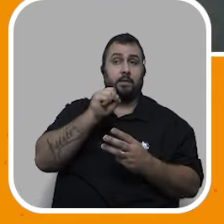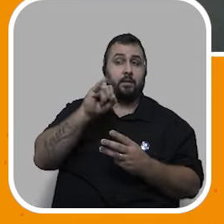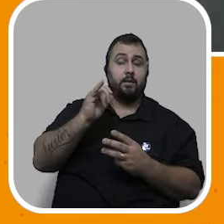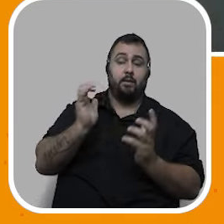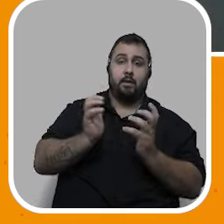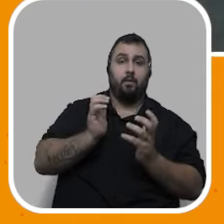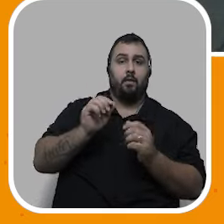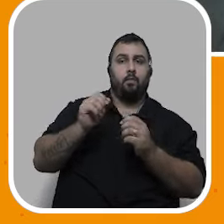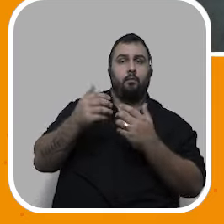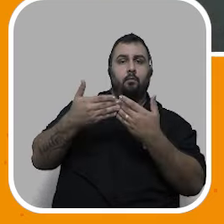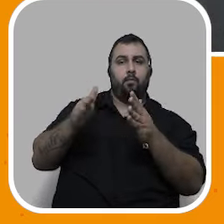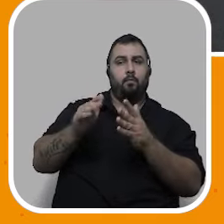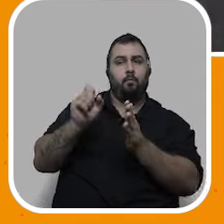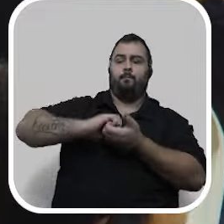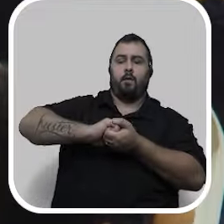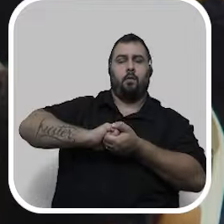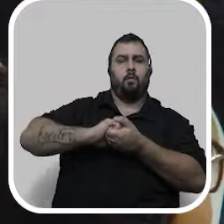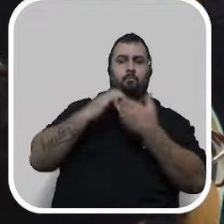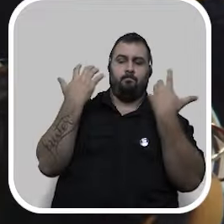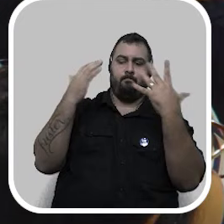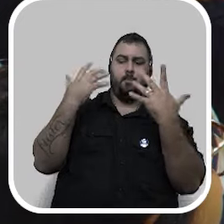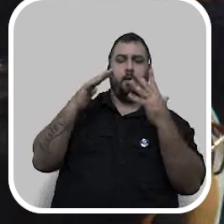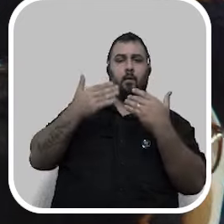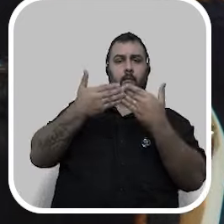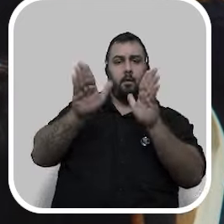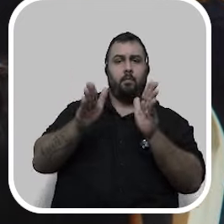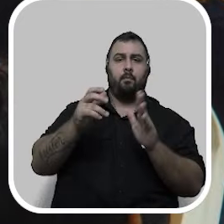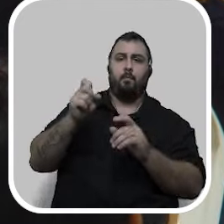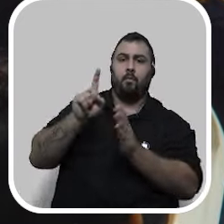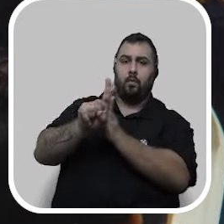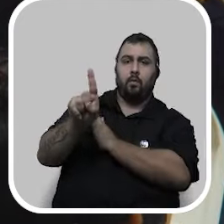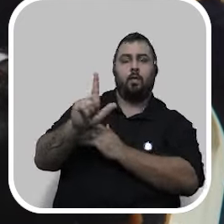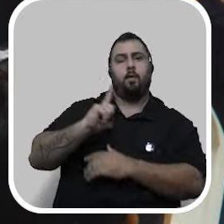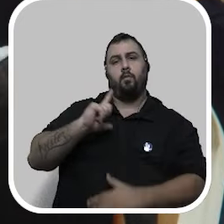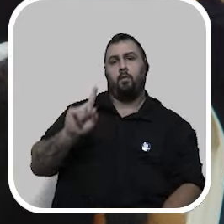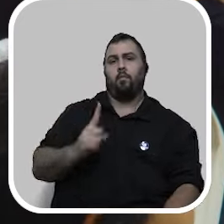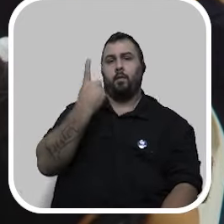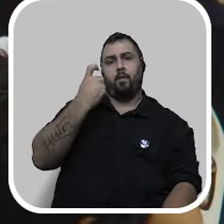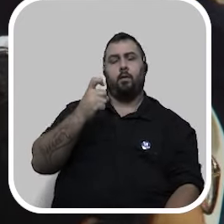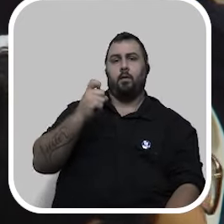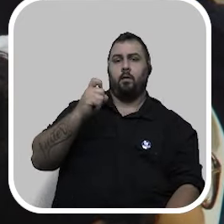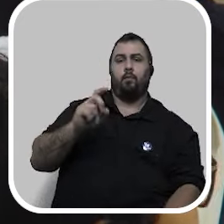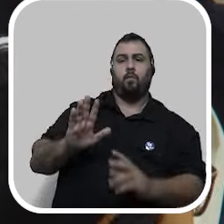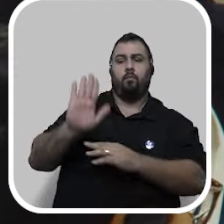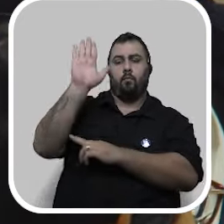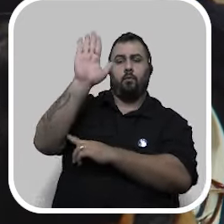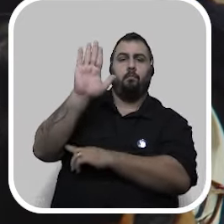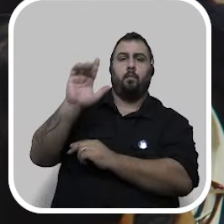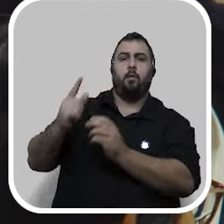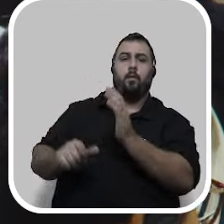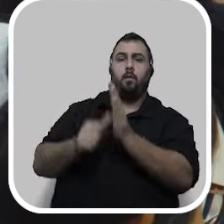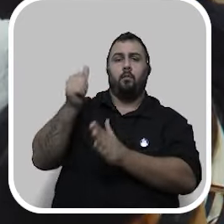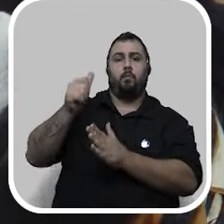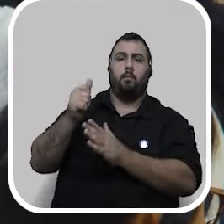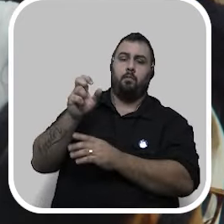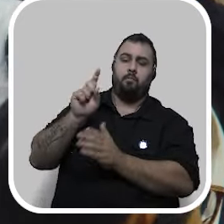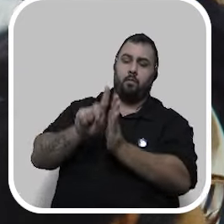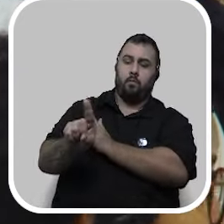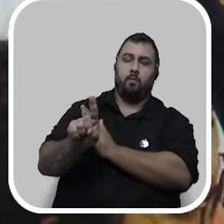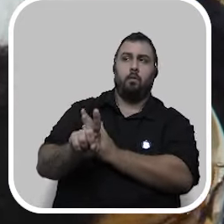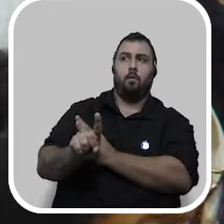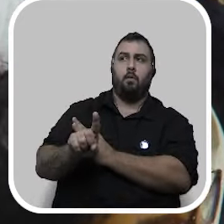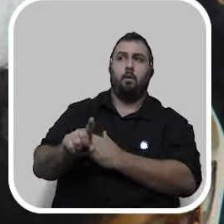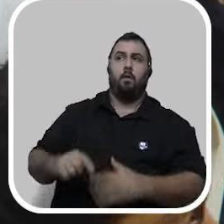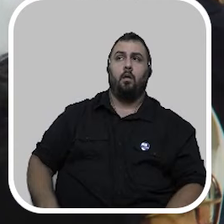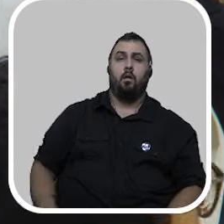alguma pergunta Então vamos abrir a pergunta já temos alguém que levantou a mão aqui ó vamos aqui nessa primeira pergunta pode